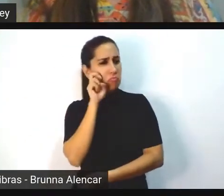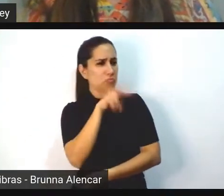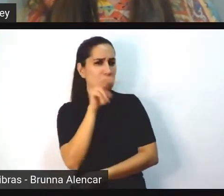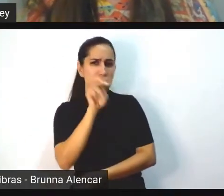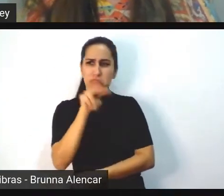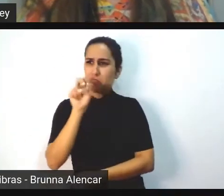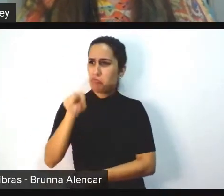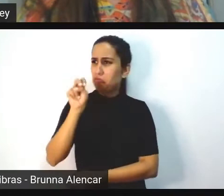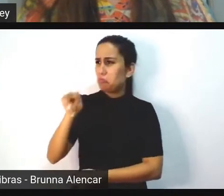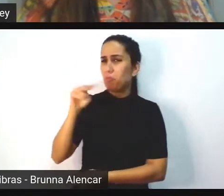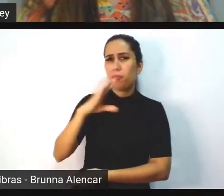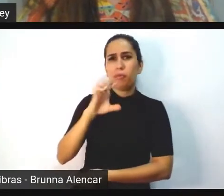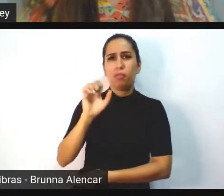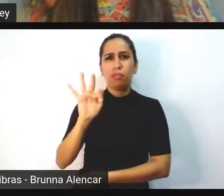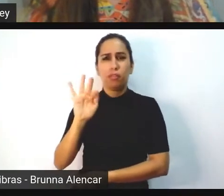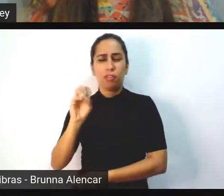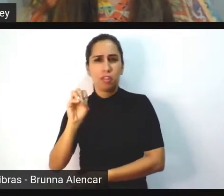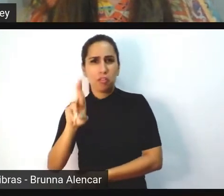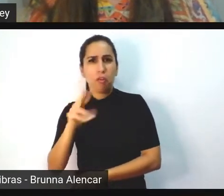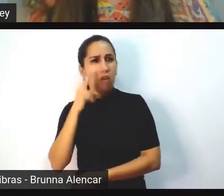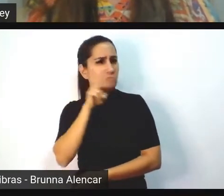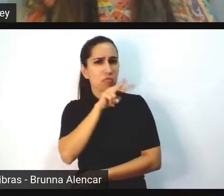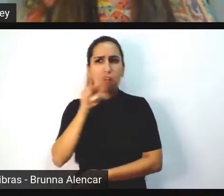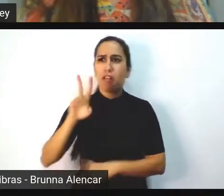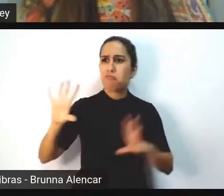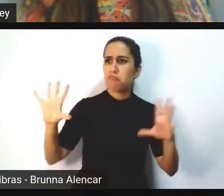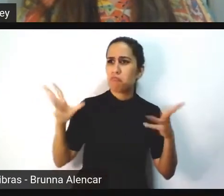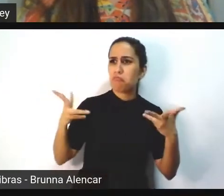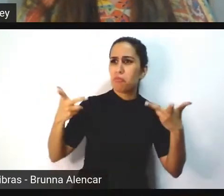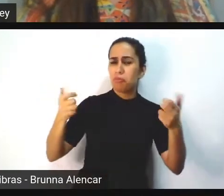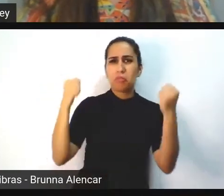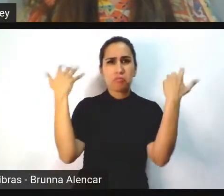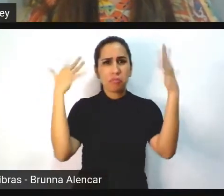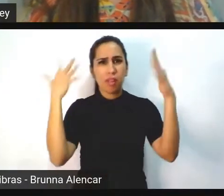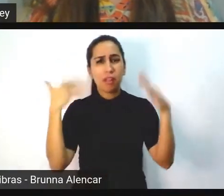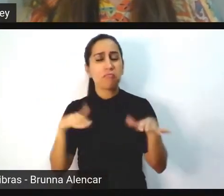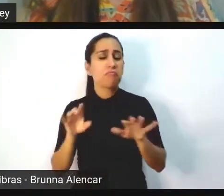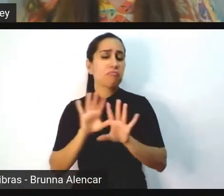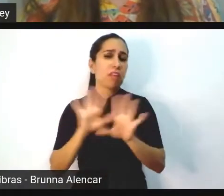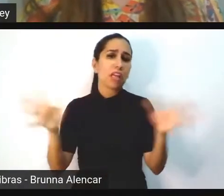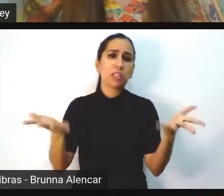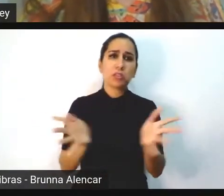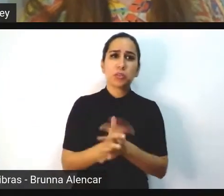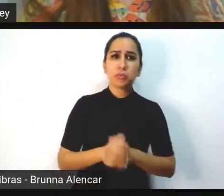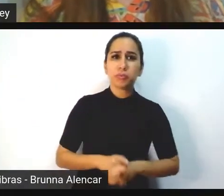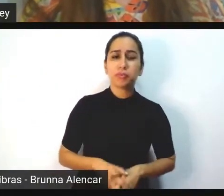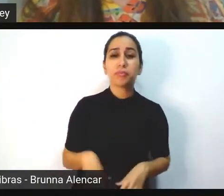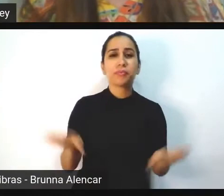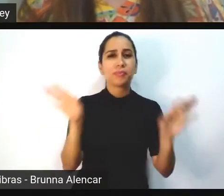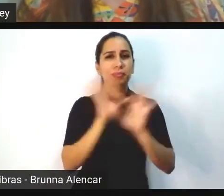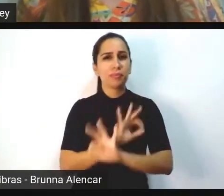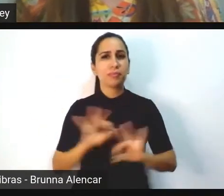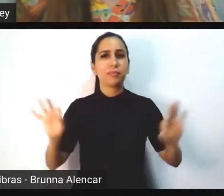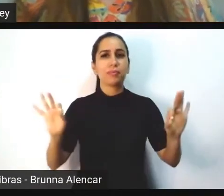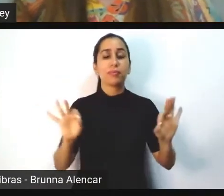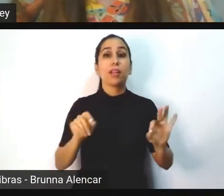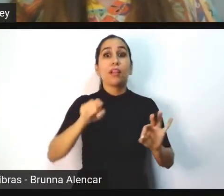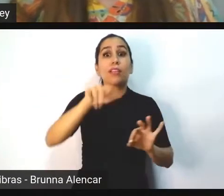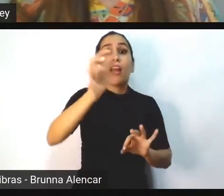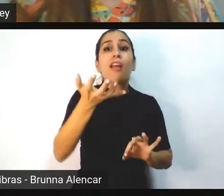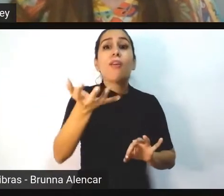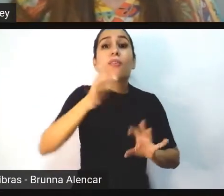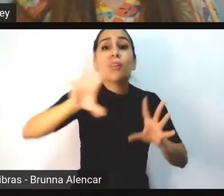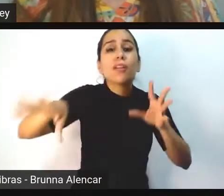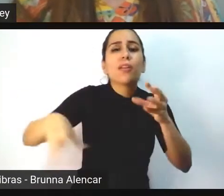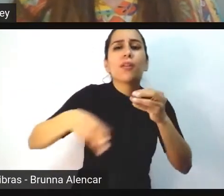CEFOR, DEMED, acho que é interessante isso aí, tá? É isso. Excelente. Eu queria complementar a fala